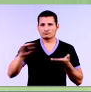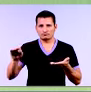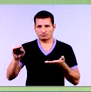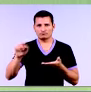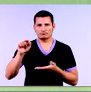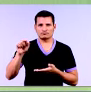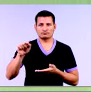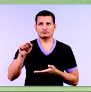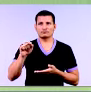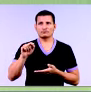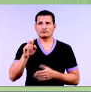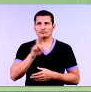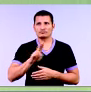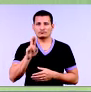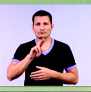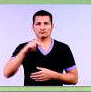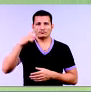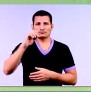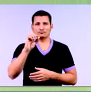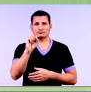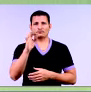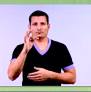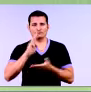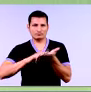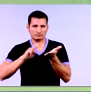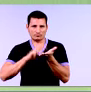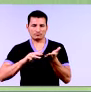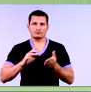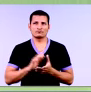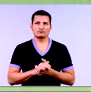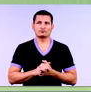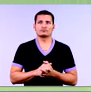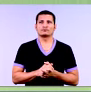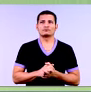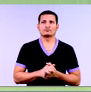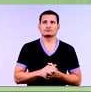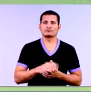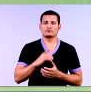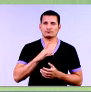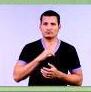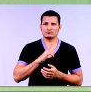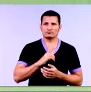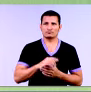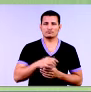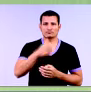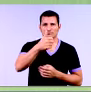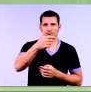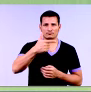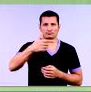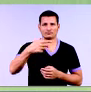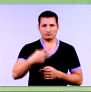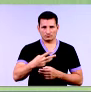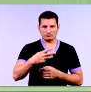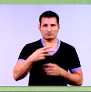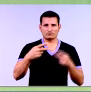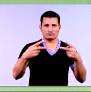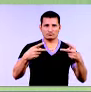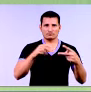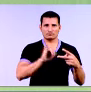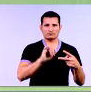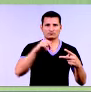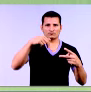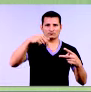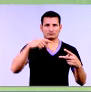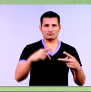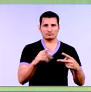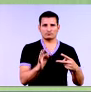destino, utilizando o PUSH. Nós temos 1, 2, 3 inputs. Como